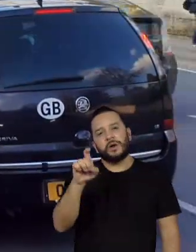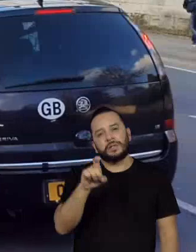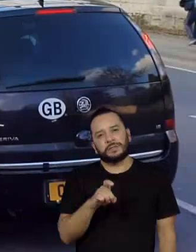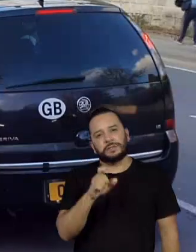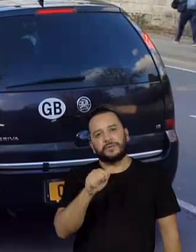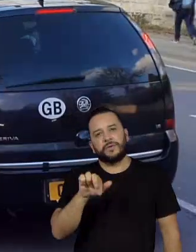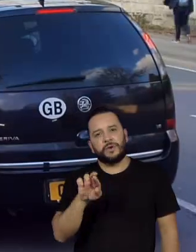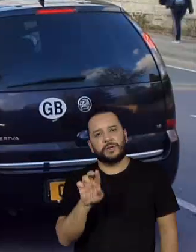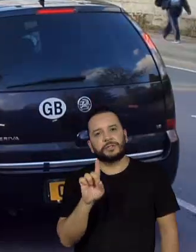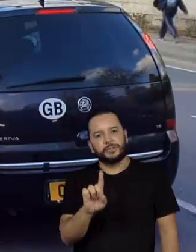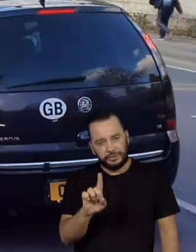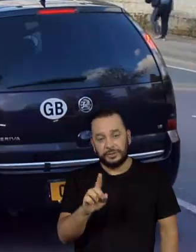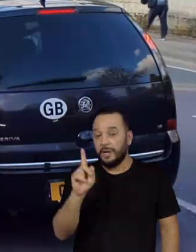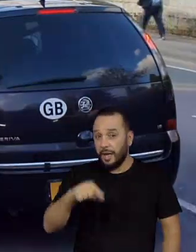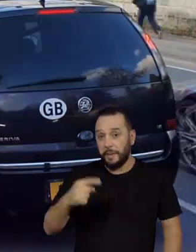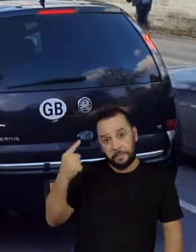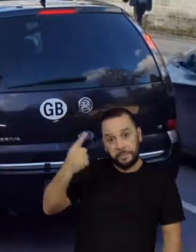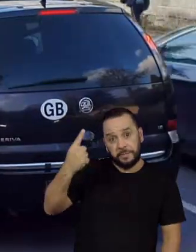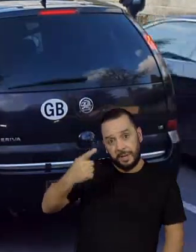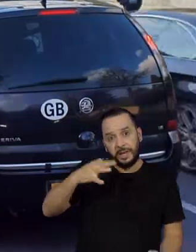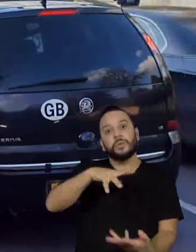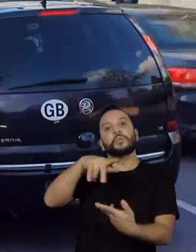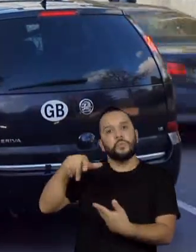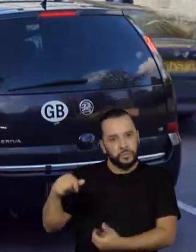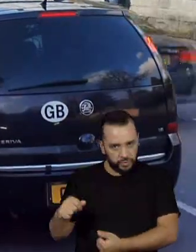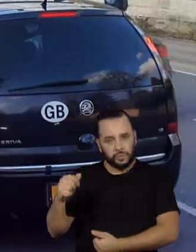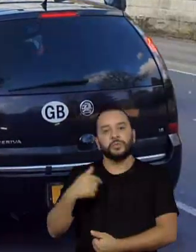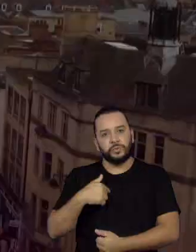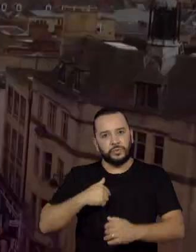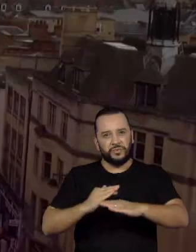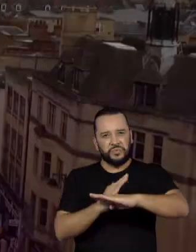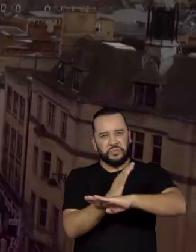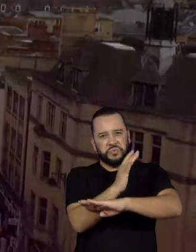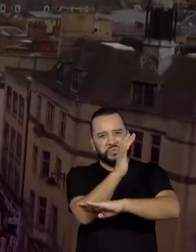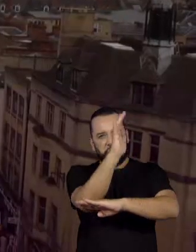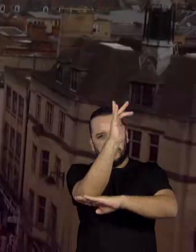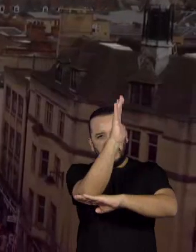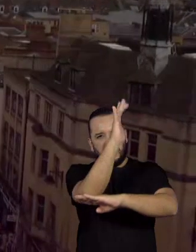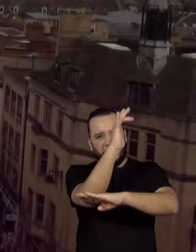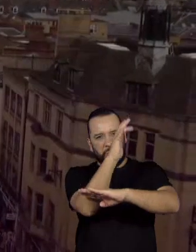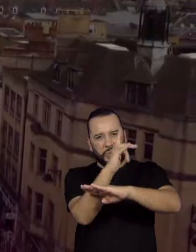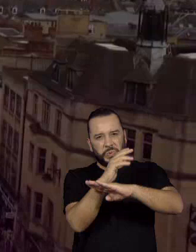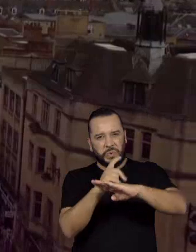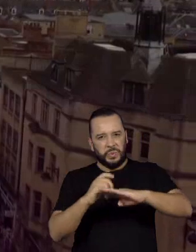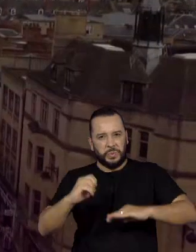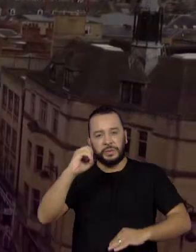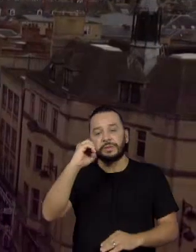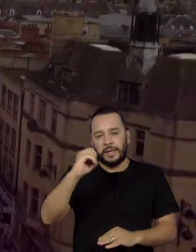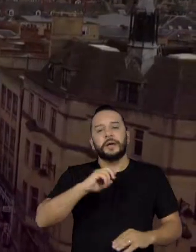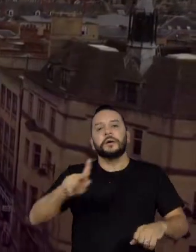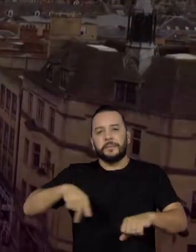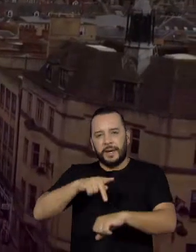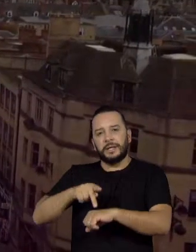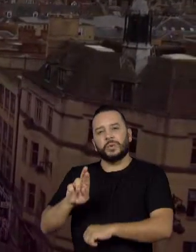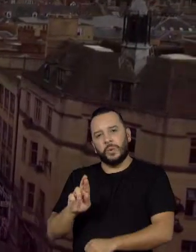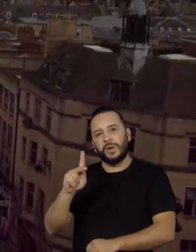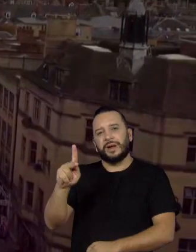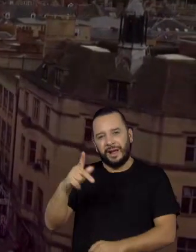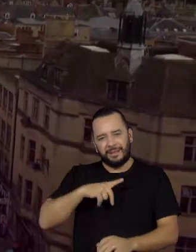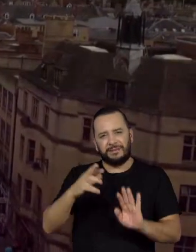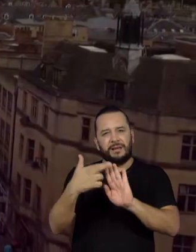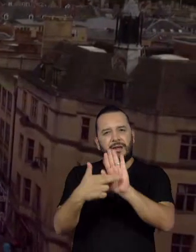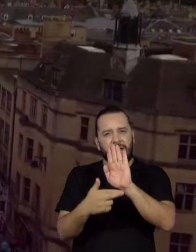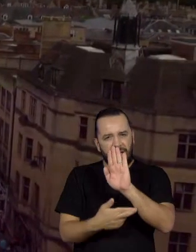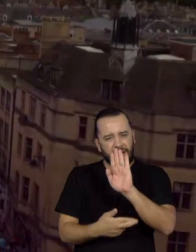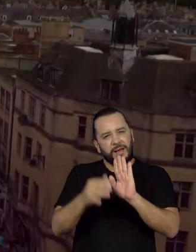transformar a cidade na primeira do mundo a adotar este tipo de medida. O Reino Unido é um dos países mais avançados em medidas para conter a